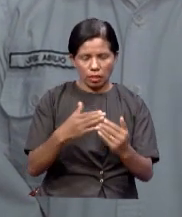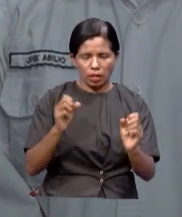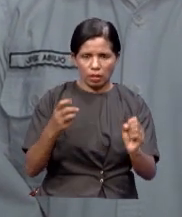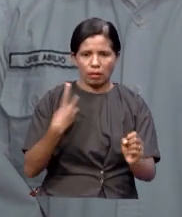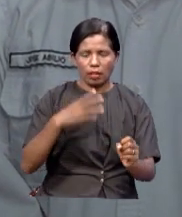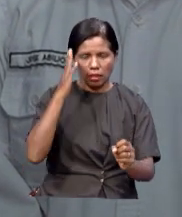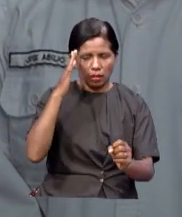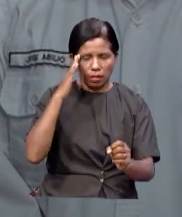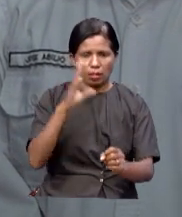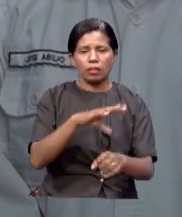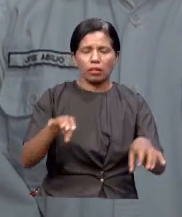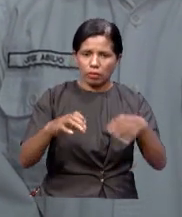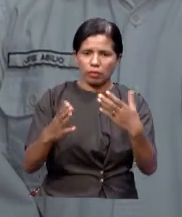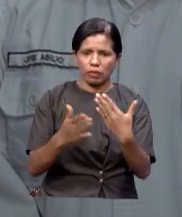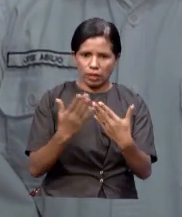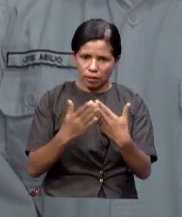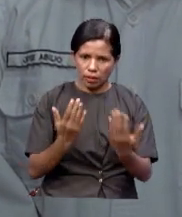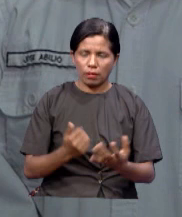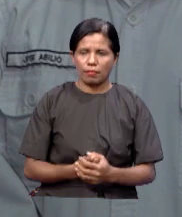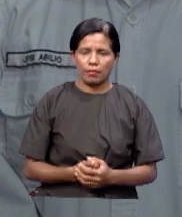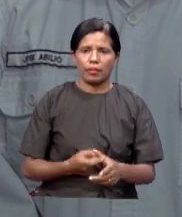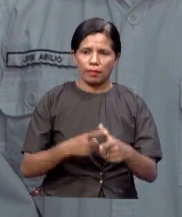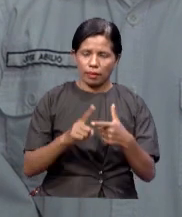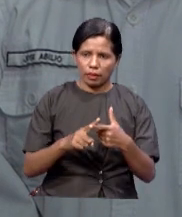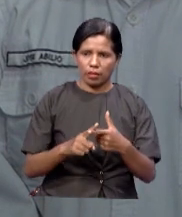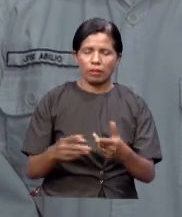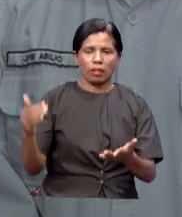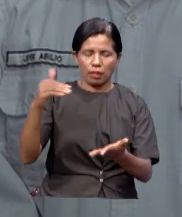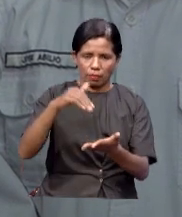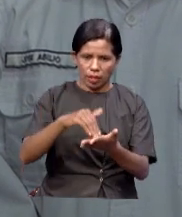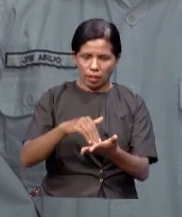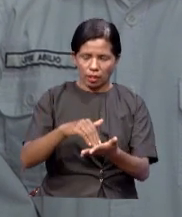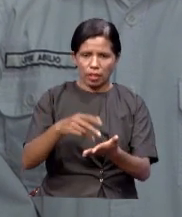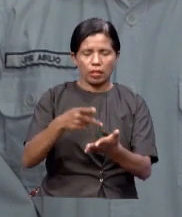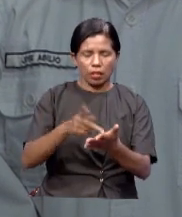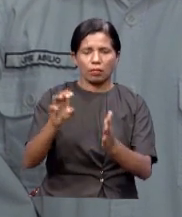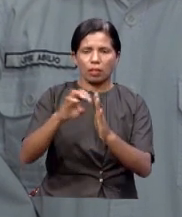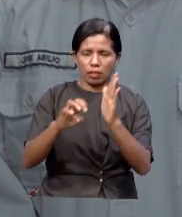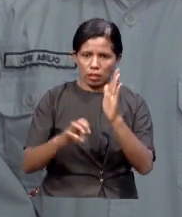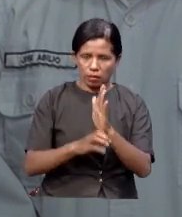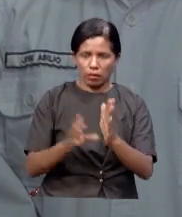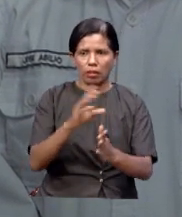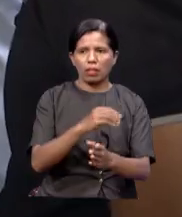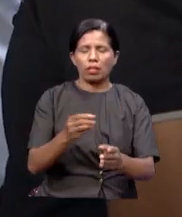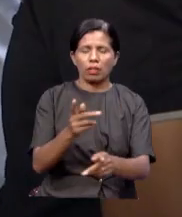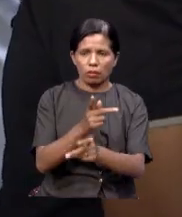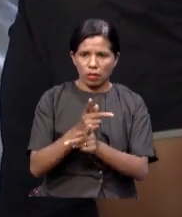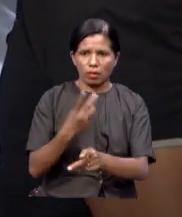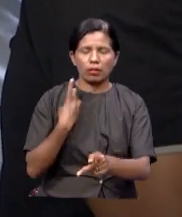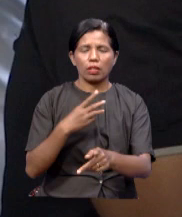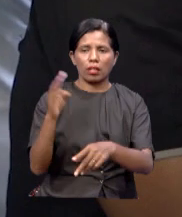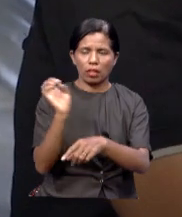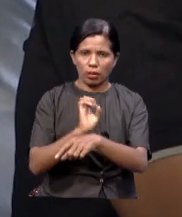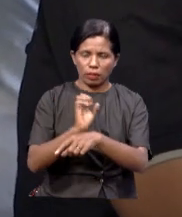itania cliente e mos a tu aumenta receitas para estado e ao mesmo tempo protege itania economia e